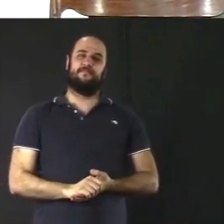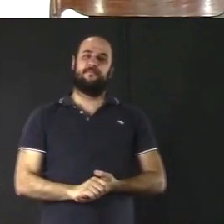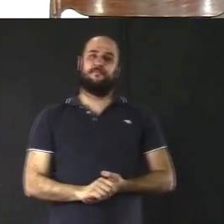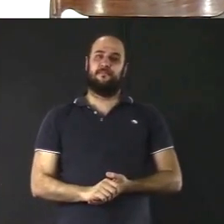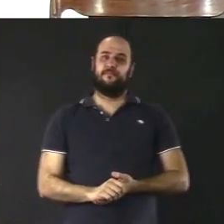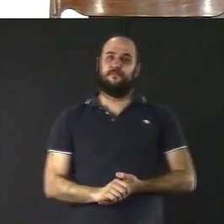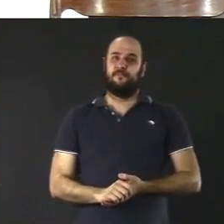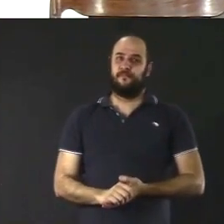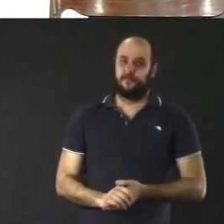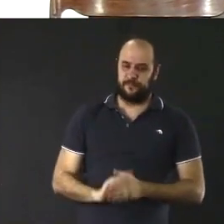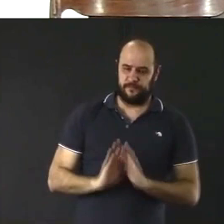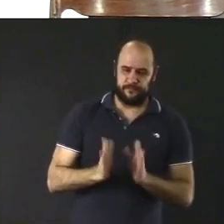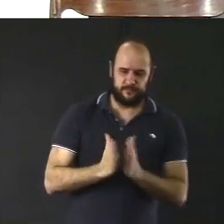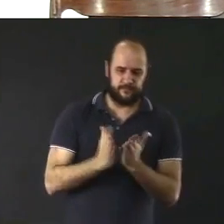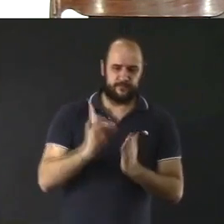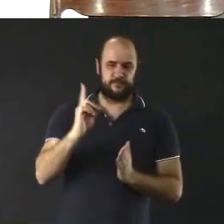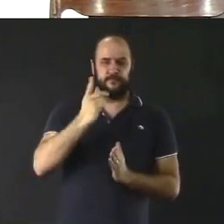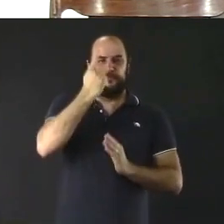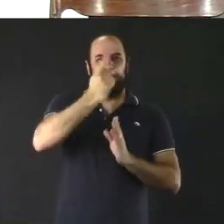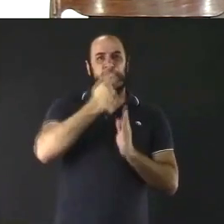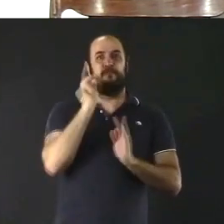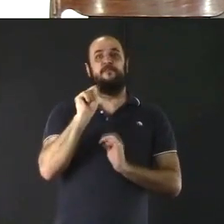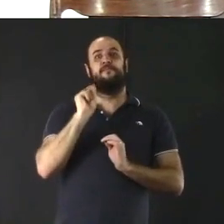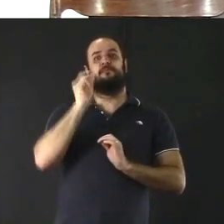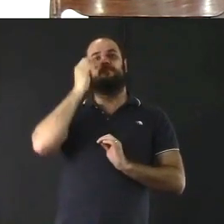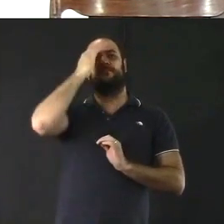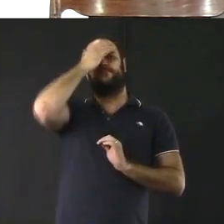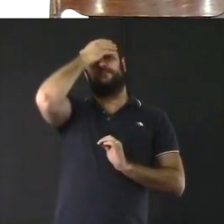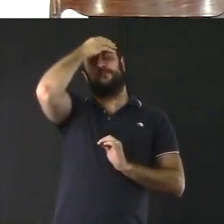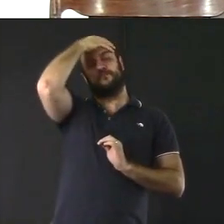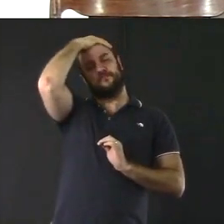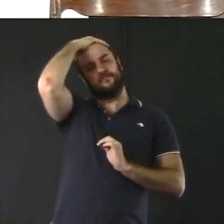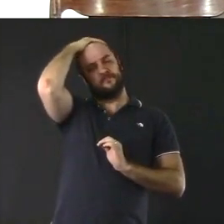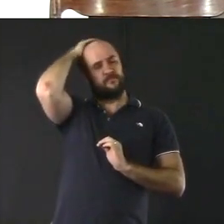E agora o texto vai dizer no versículo 3: